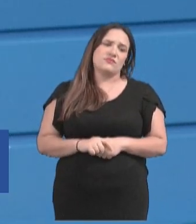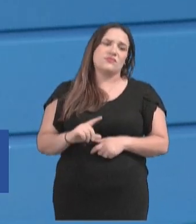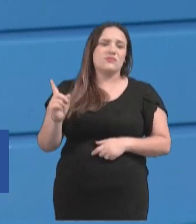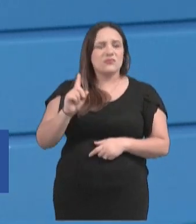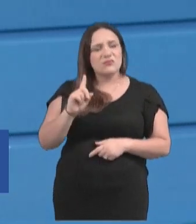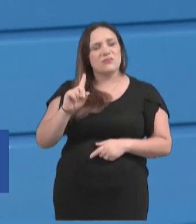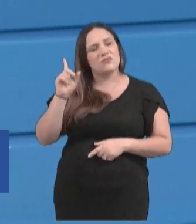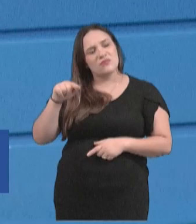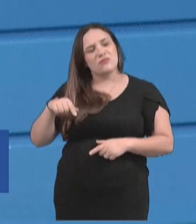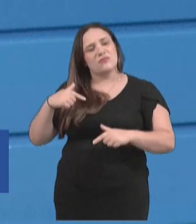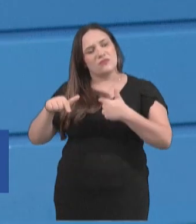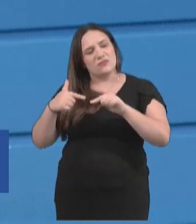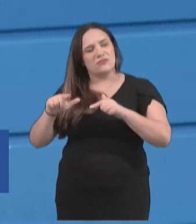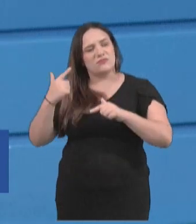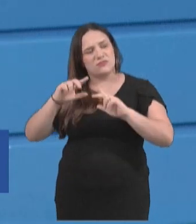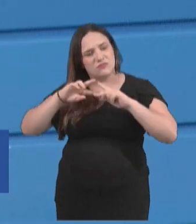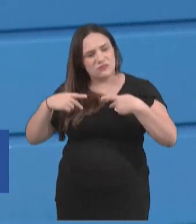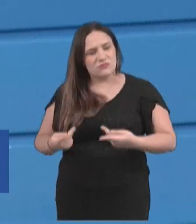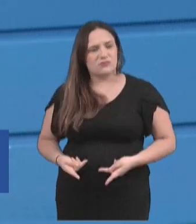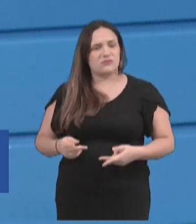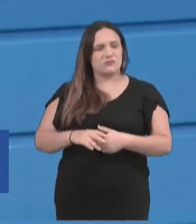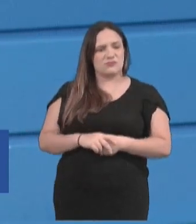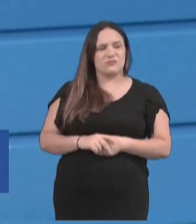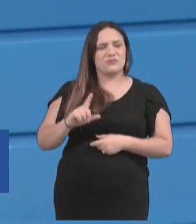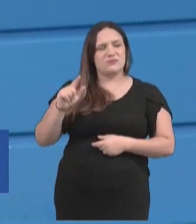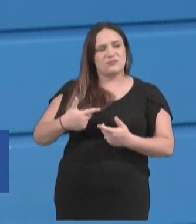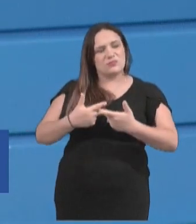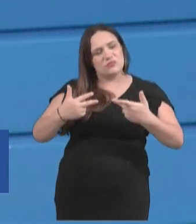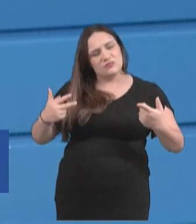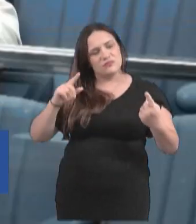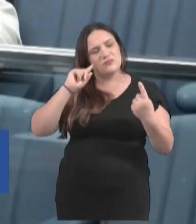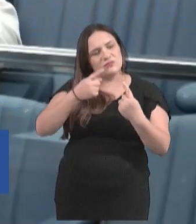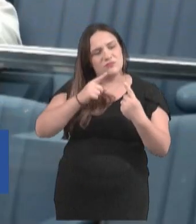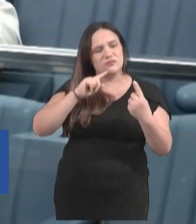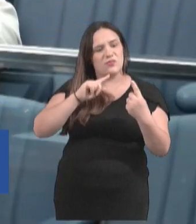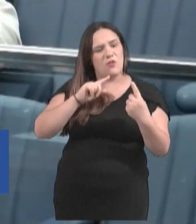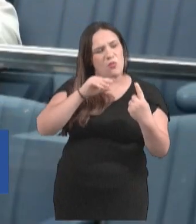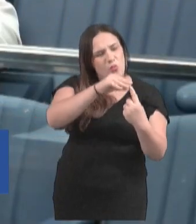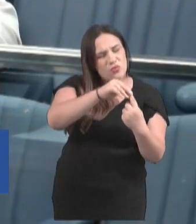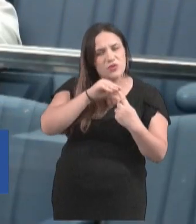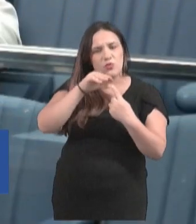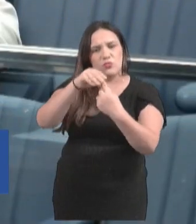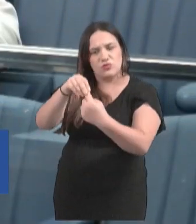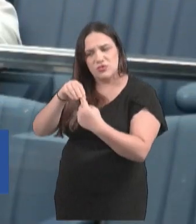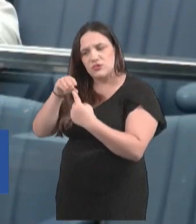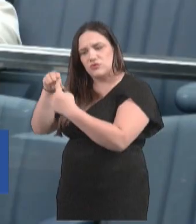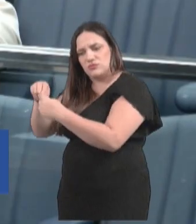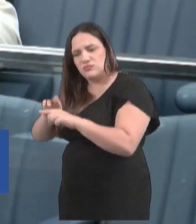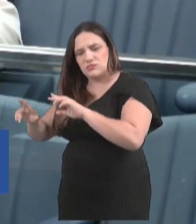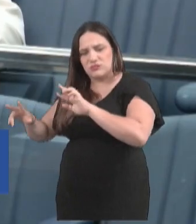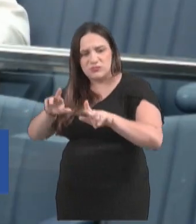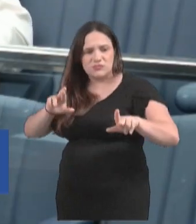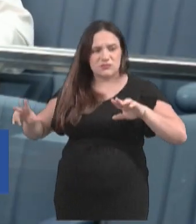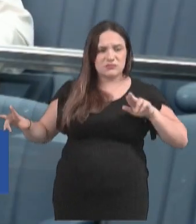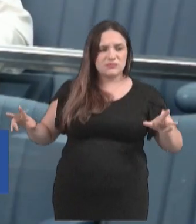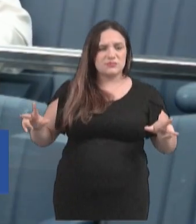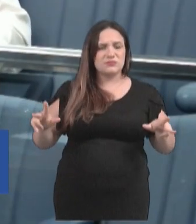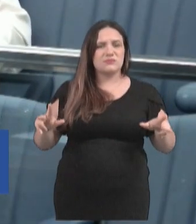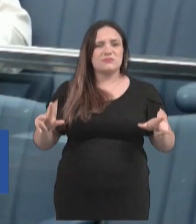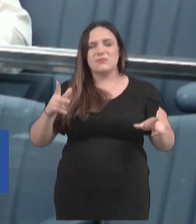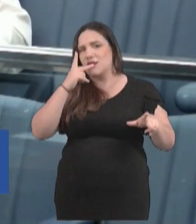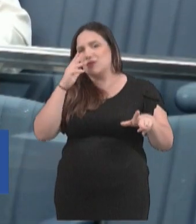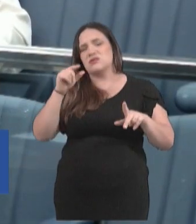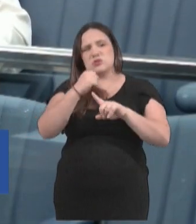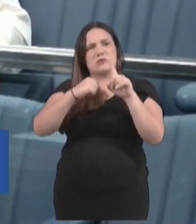chama desumanidade. São coisas pontuais. Mas quando Vossa Excelência discursa, a